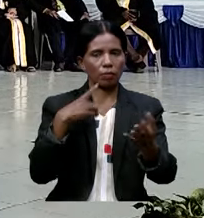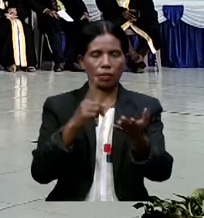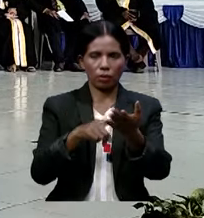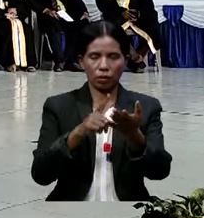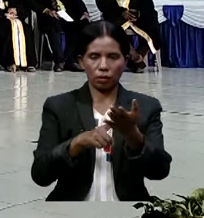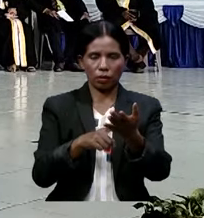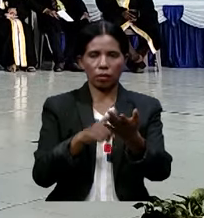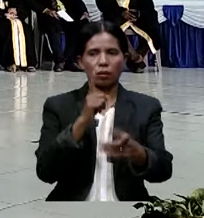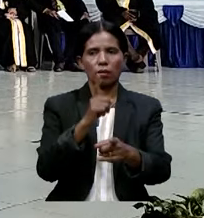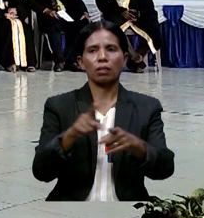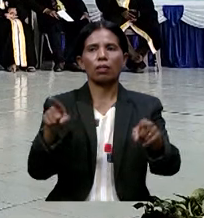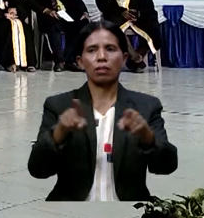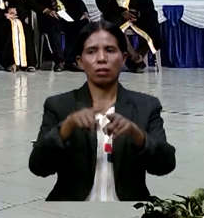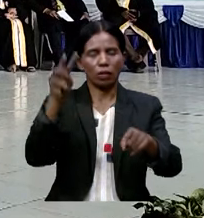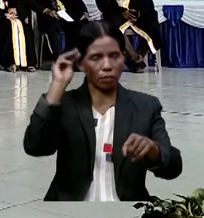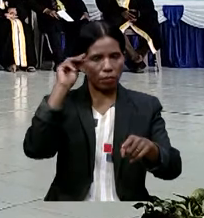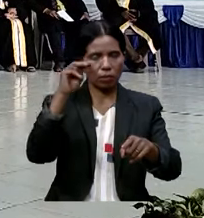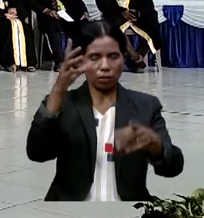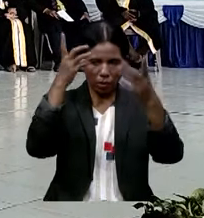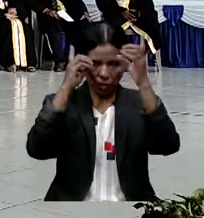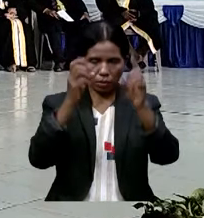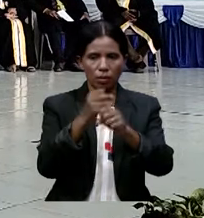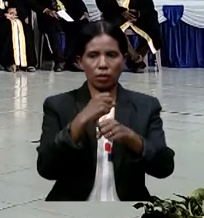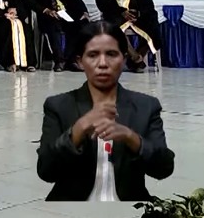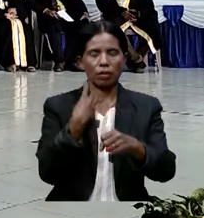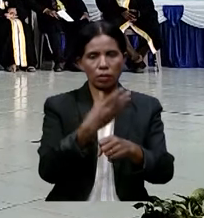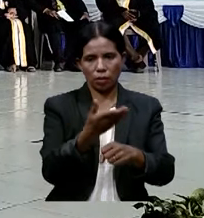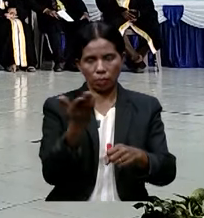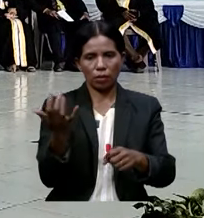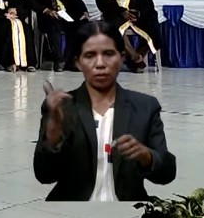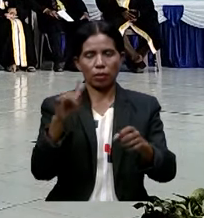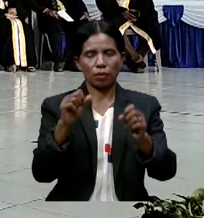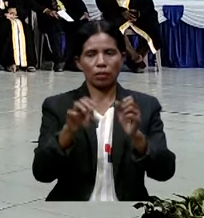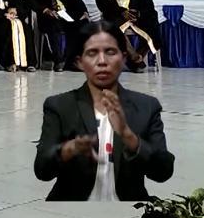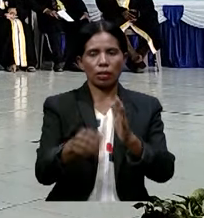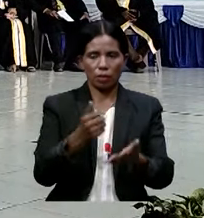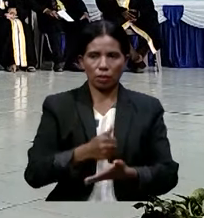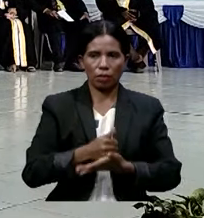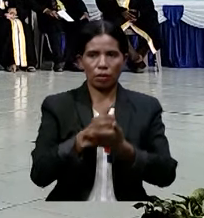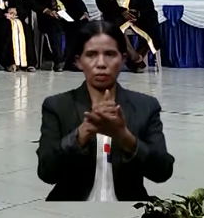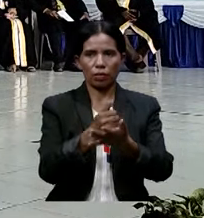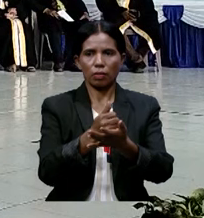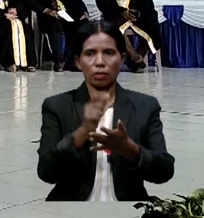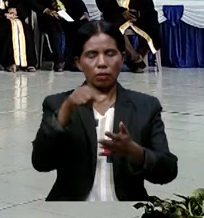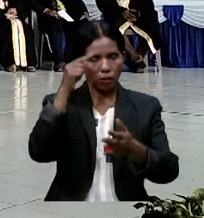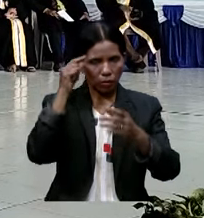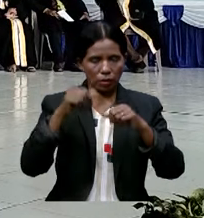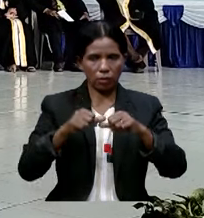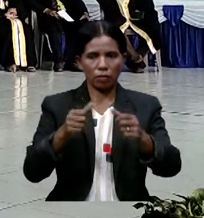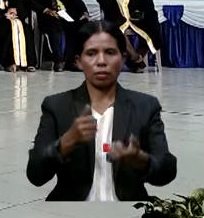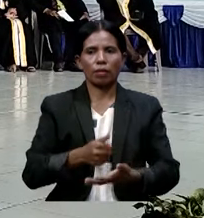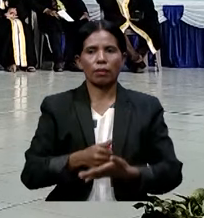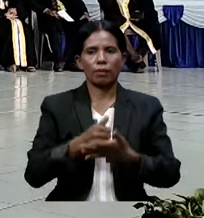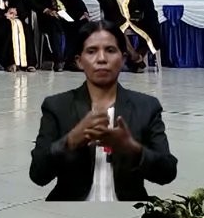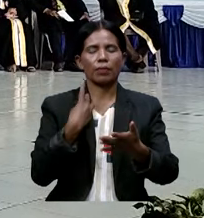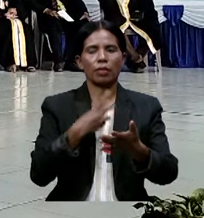técnica, a nesse ministro se há decisão de valo, para que pode ser apelado no apoio, e o governo continua com o apoio, para